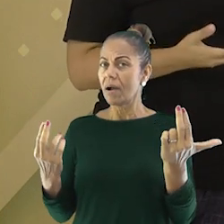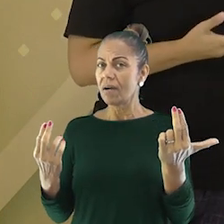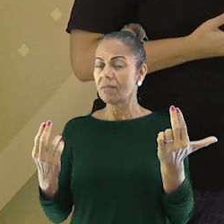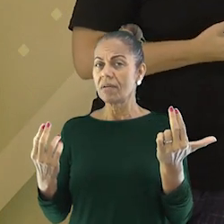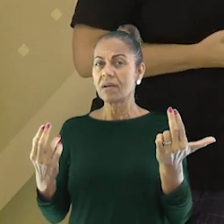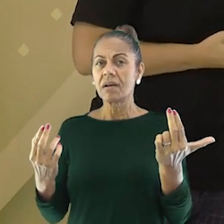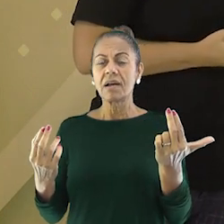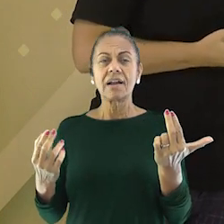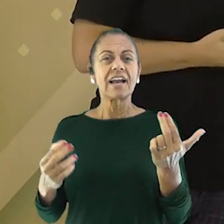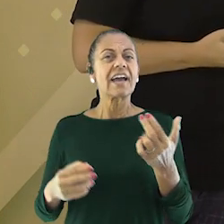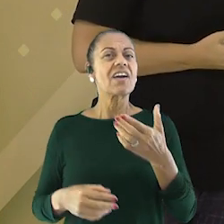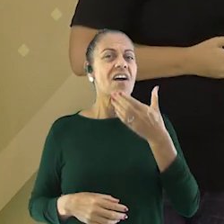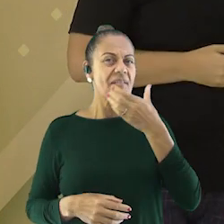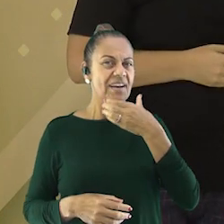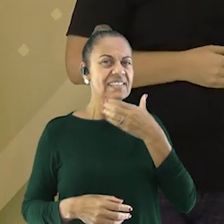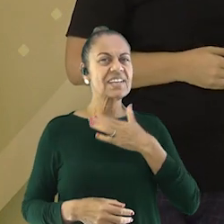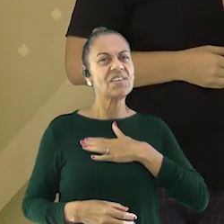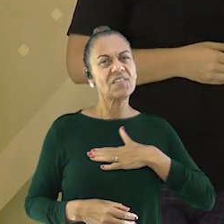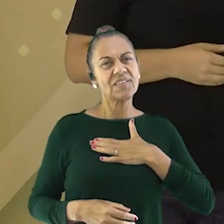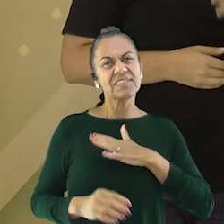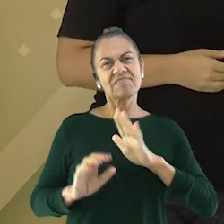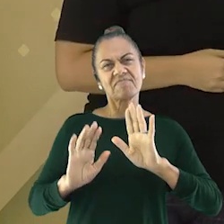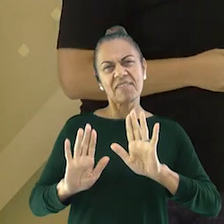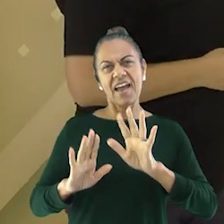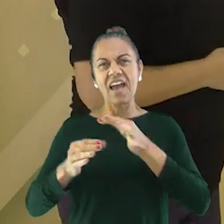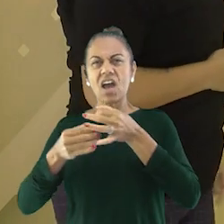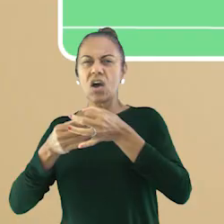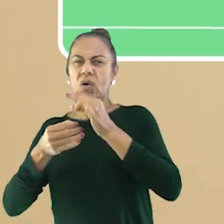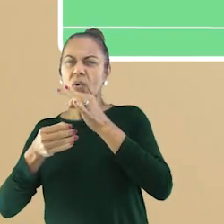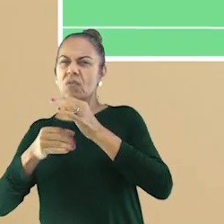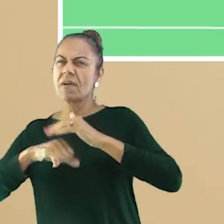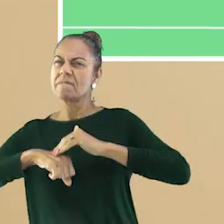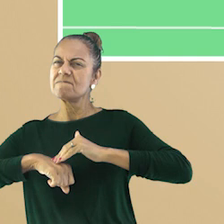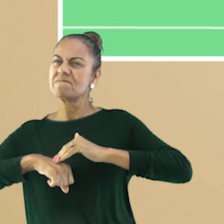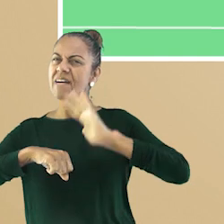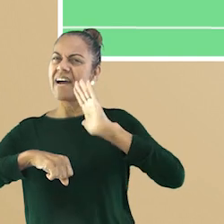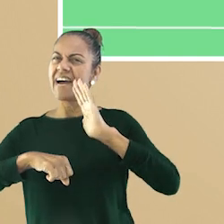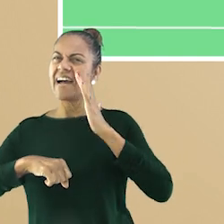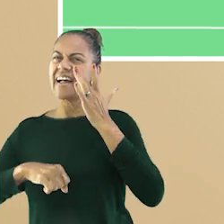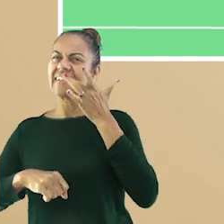uvas são ainda mais deliciosas. Tempo.